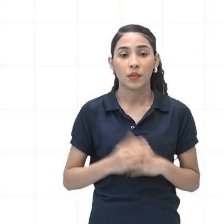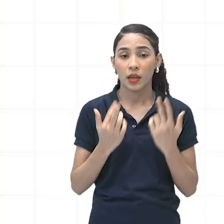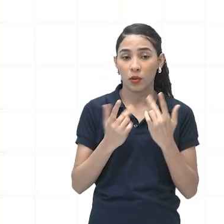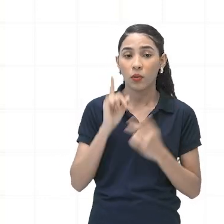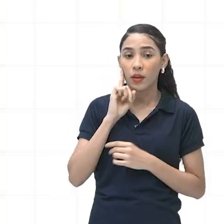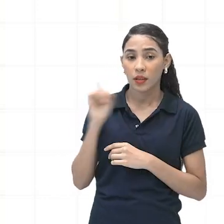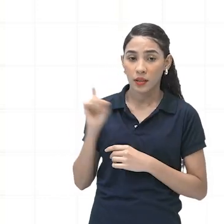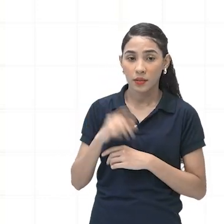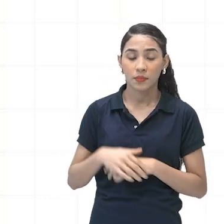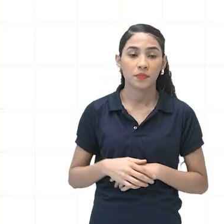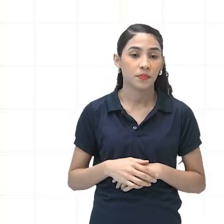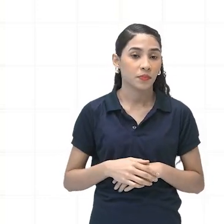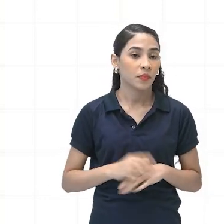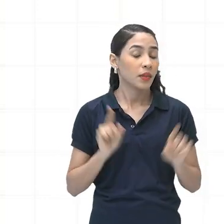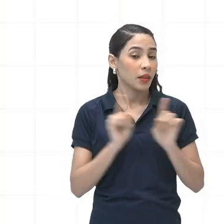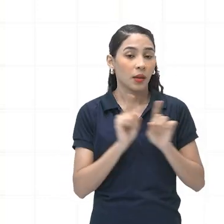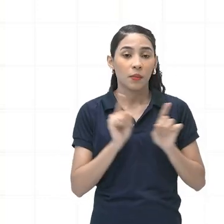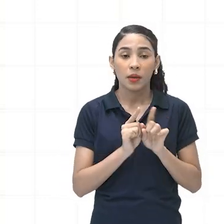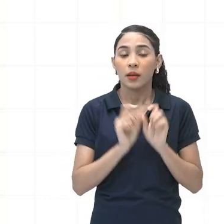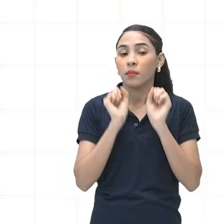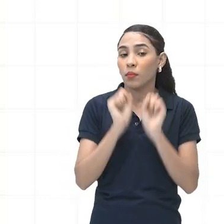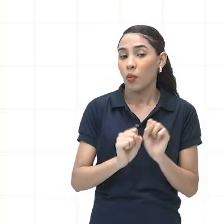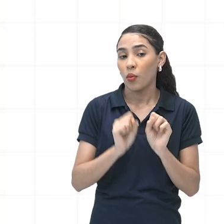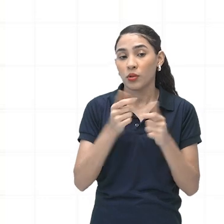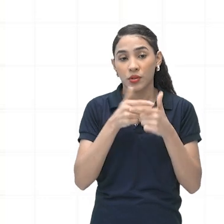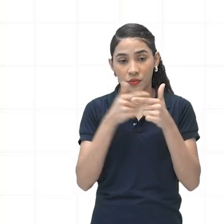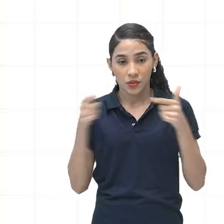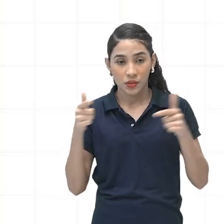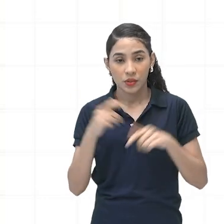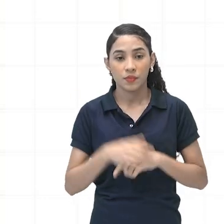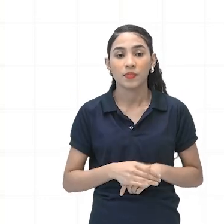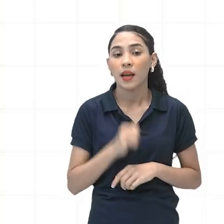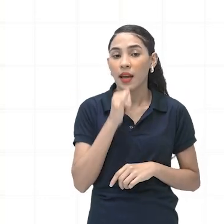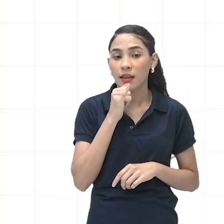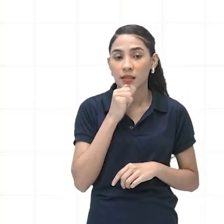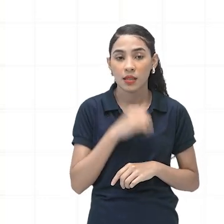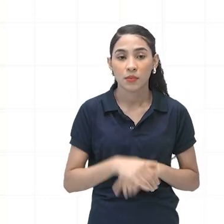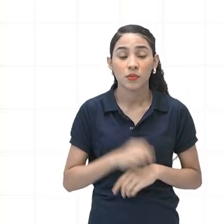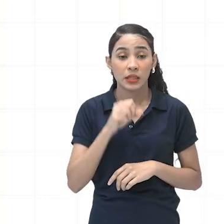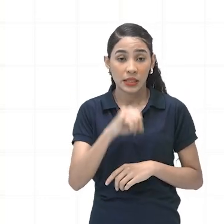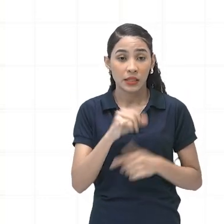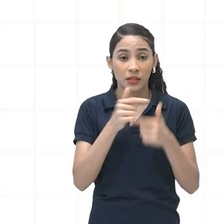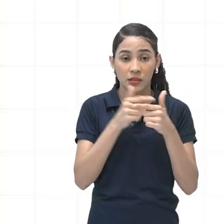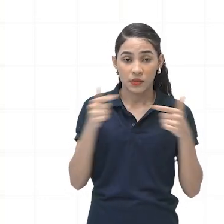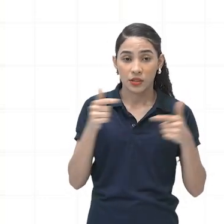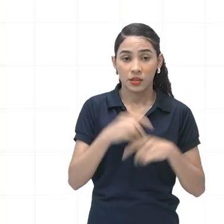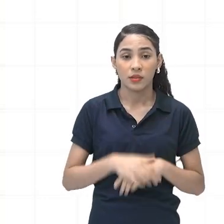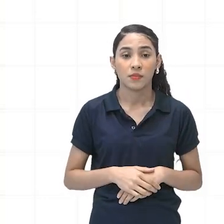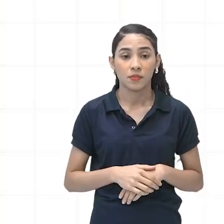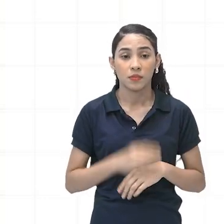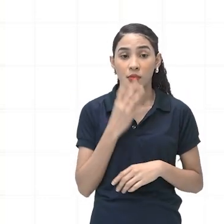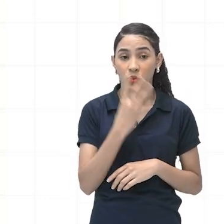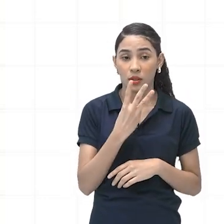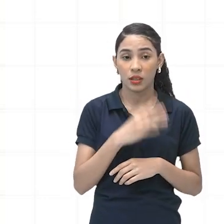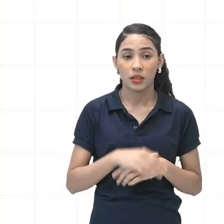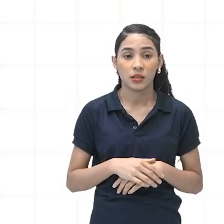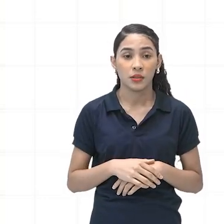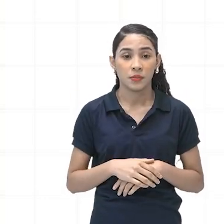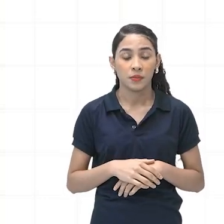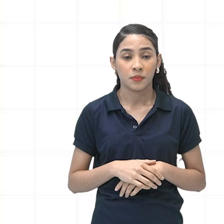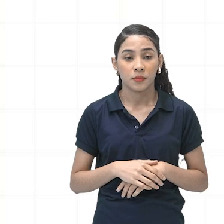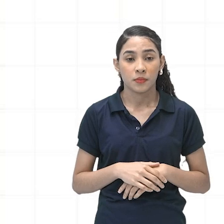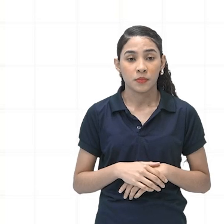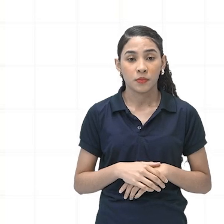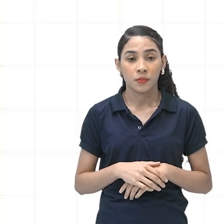esse radical. Da mesma forma que eu também posso dividir. Por exemplo, se eu dividir essa daqui por 3